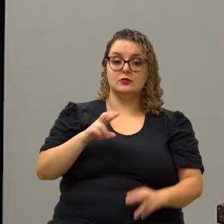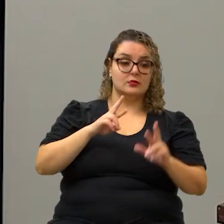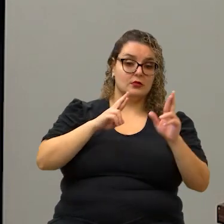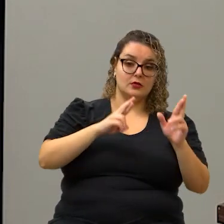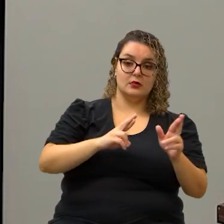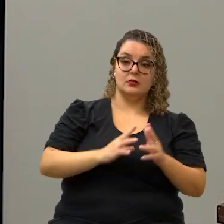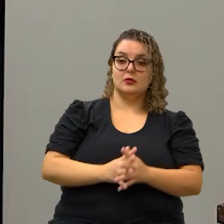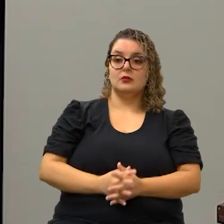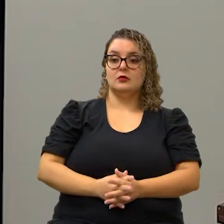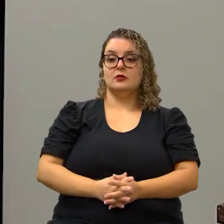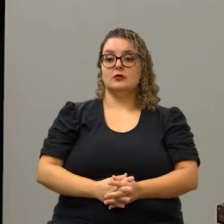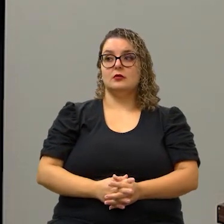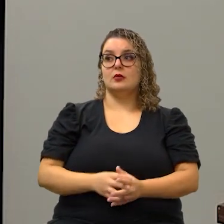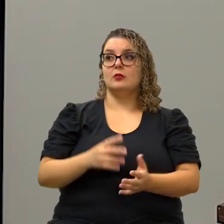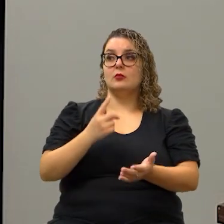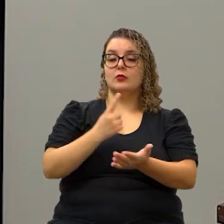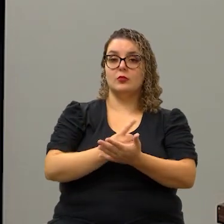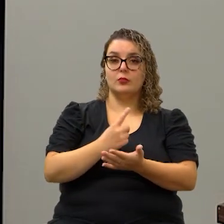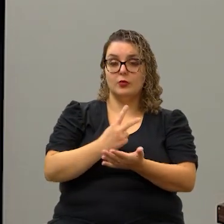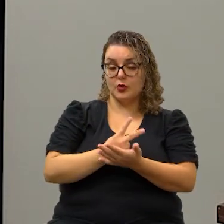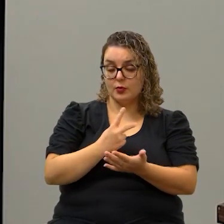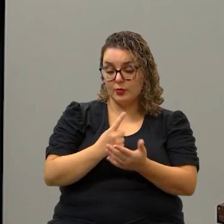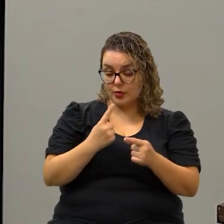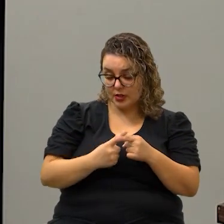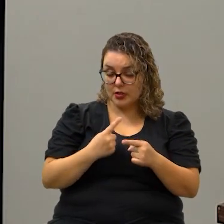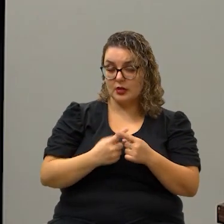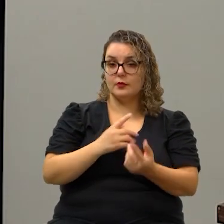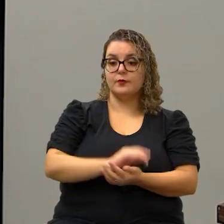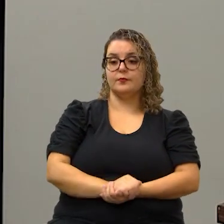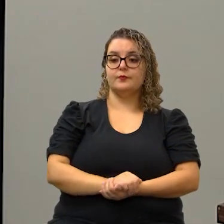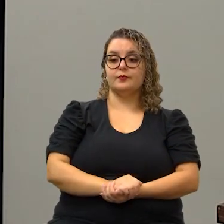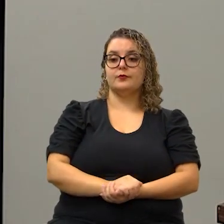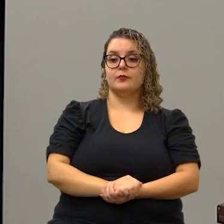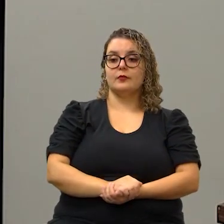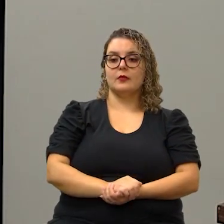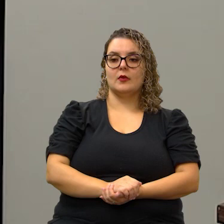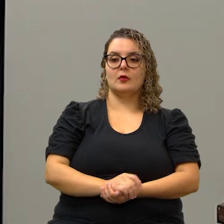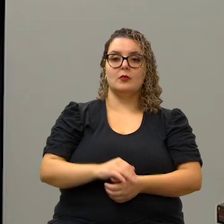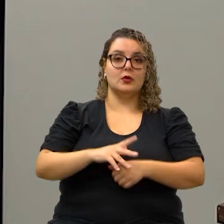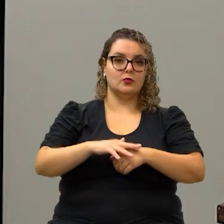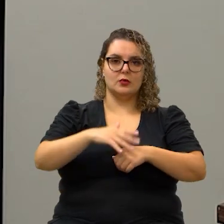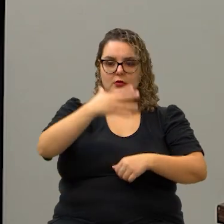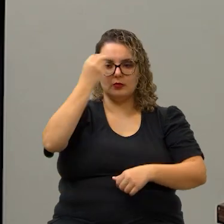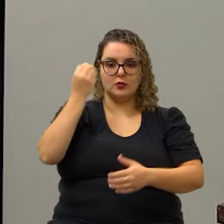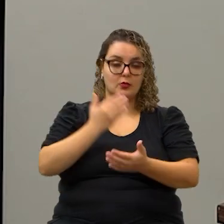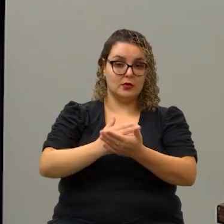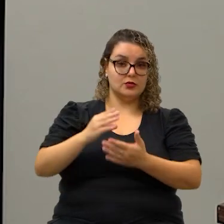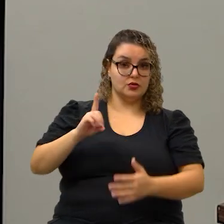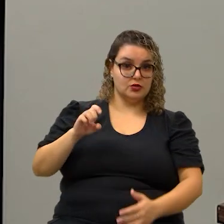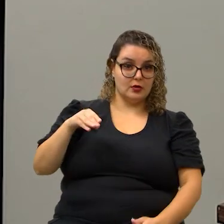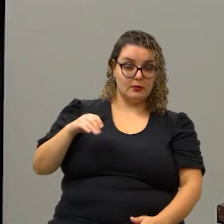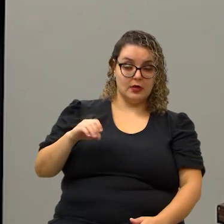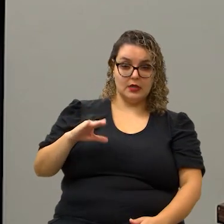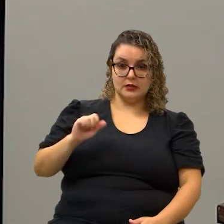porque começa a achar que é uma coisa de Alzheimer, um começo de demência, porque confunde muito, né?